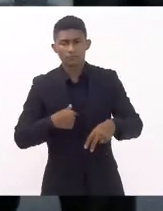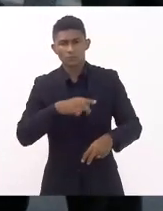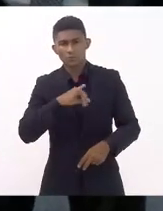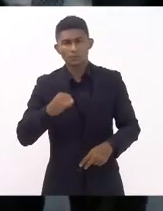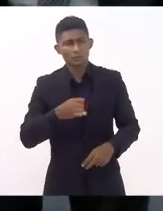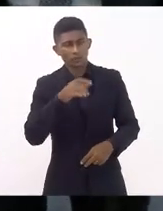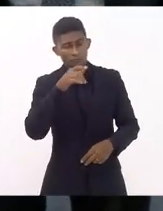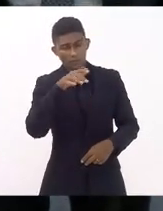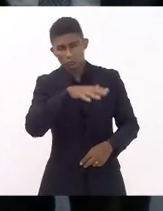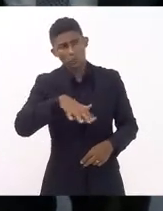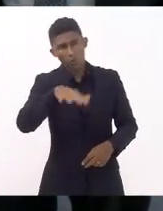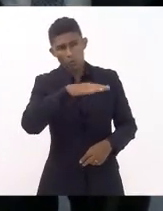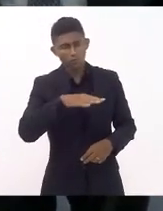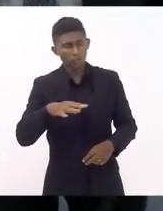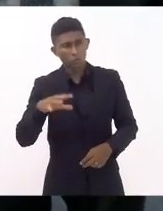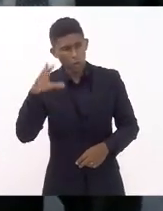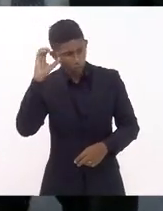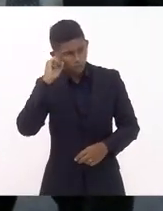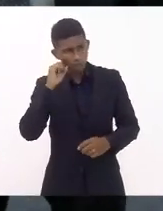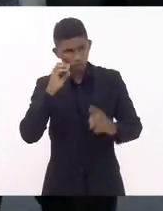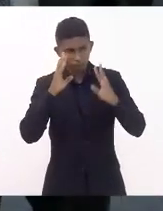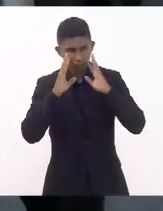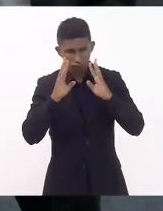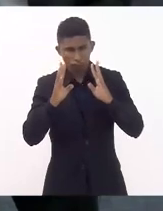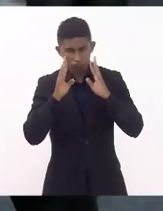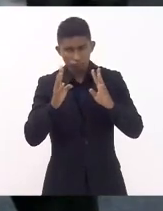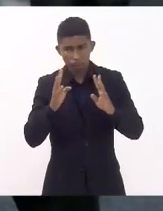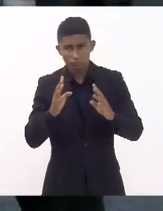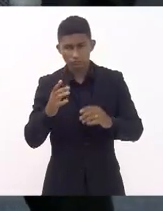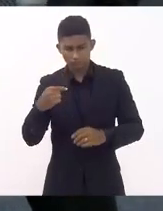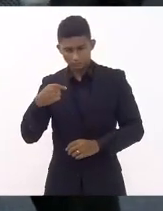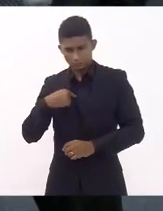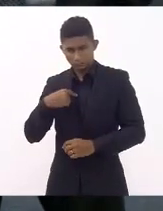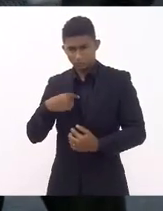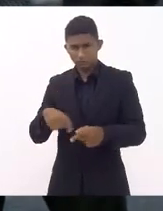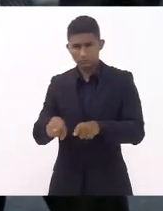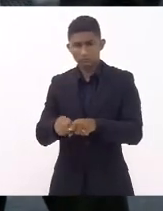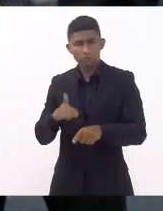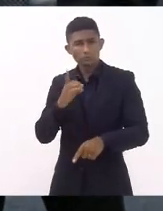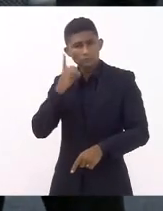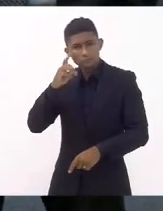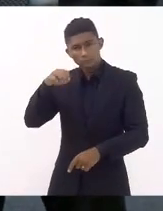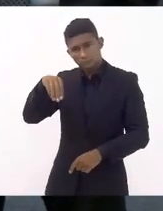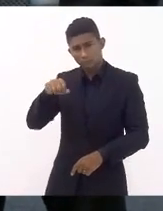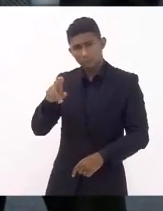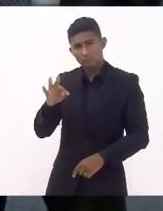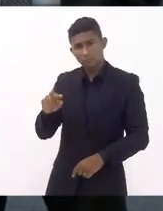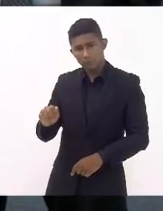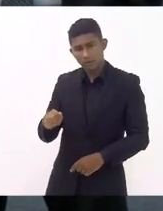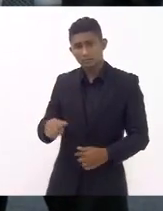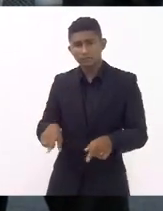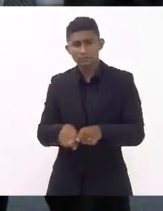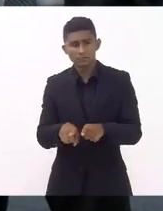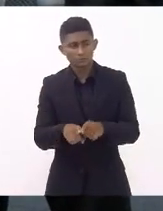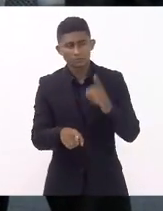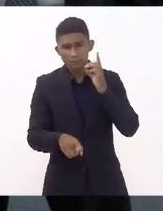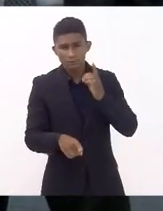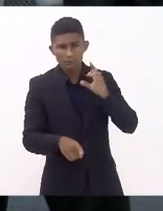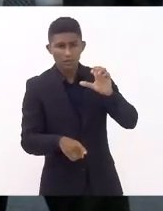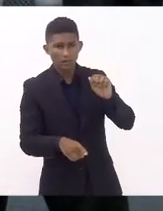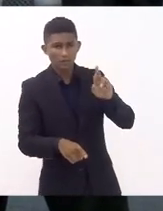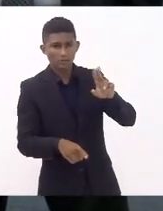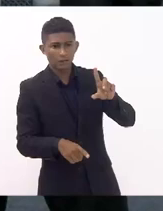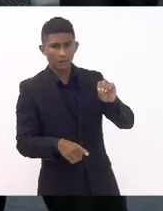diferentes carreiras. Nada do que conquistamos, nem eu, nem deputada Marta Rocha, nem deputado Gualberto, nem deputado Carlos